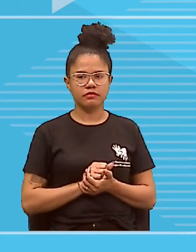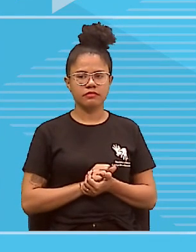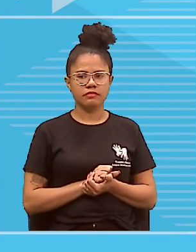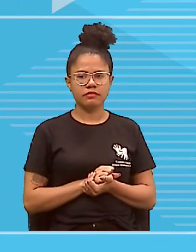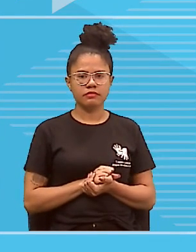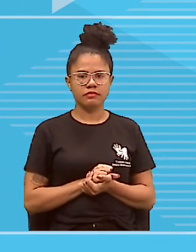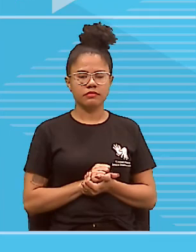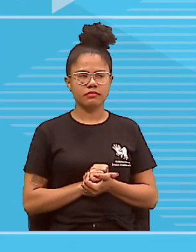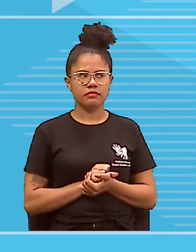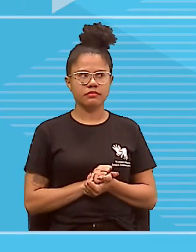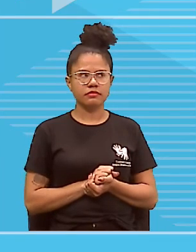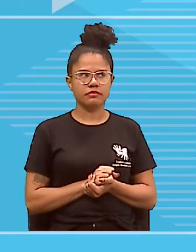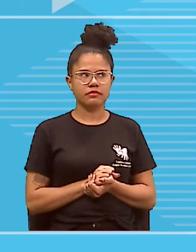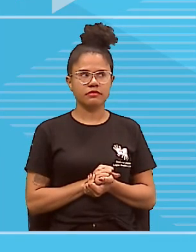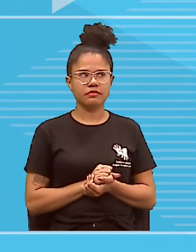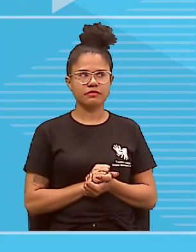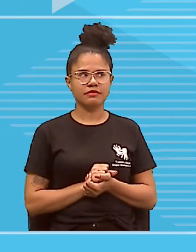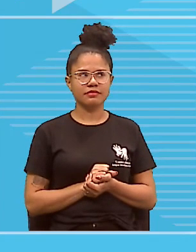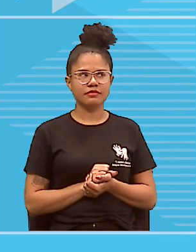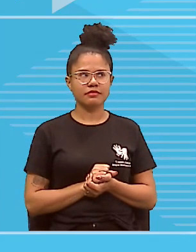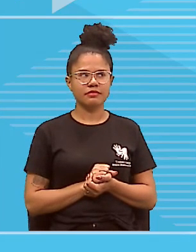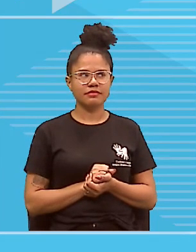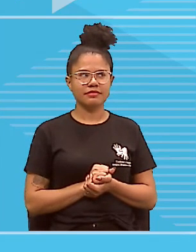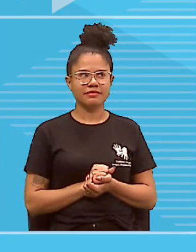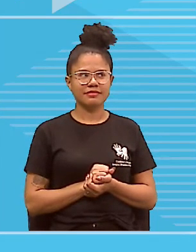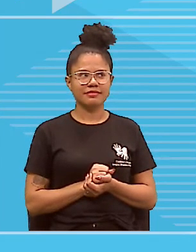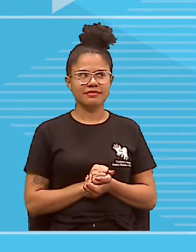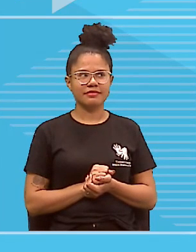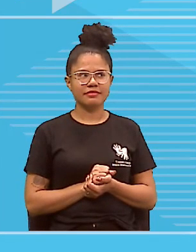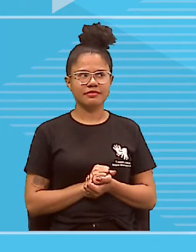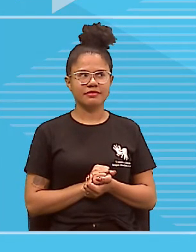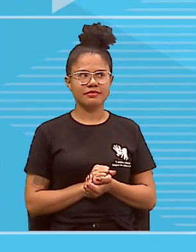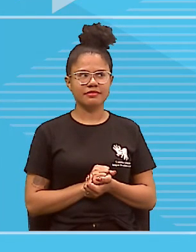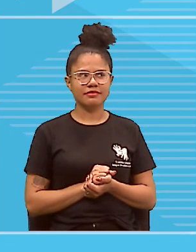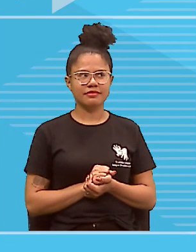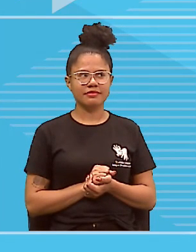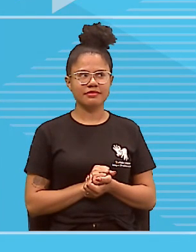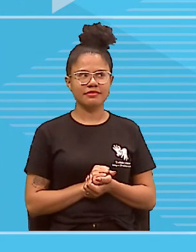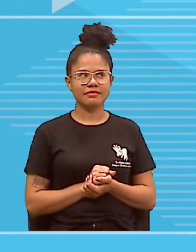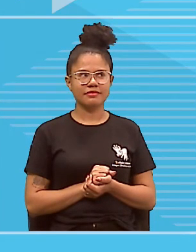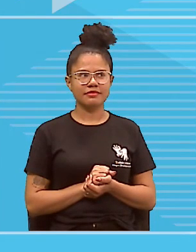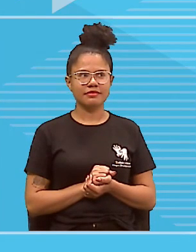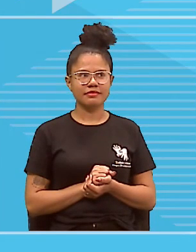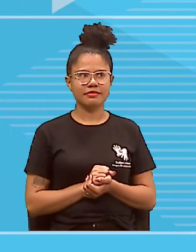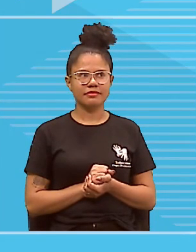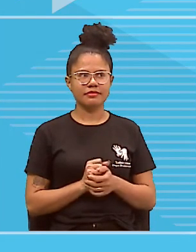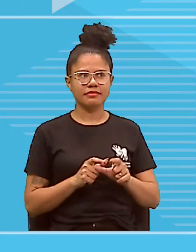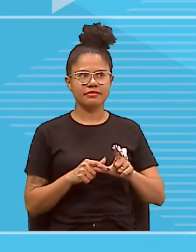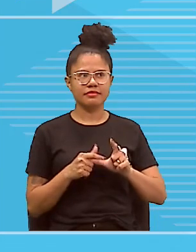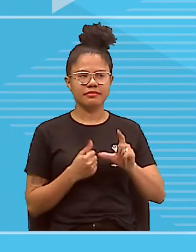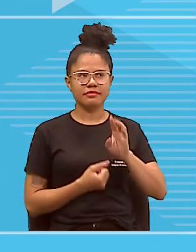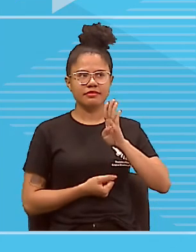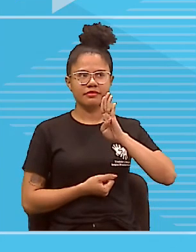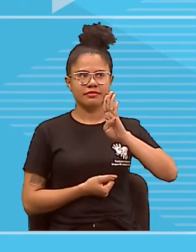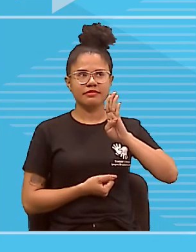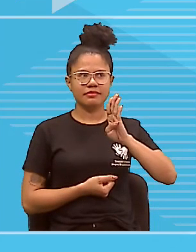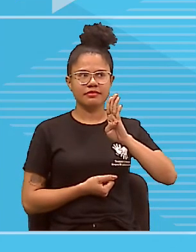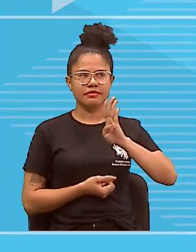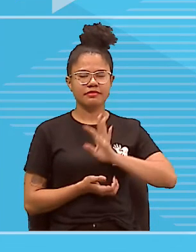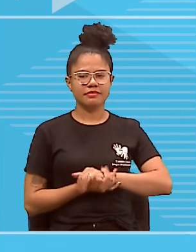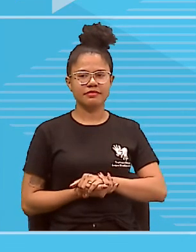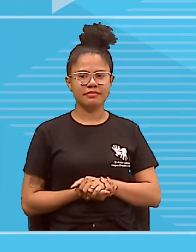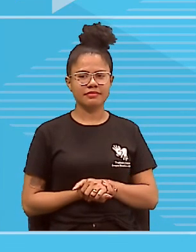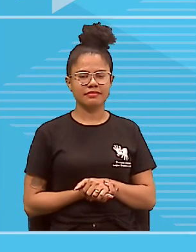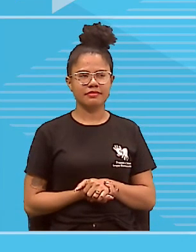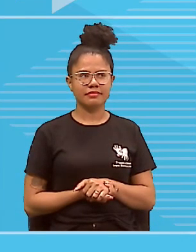fendas seria o fenômeno da de fração letra b de bola Tá bom